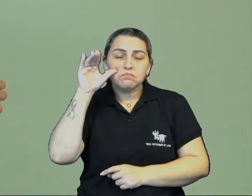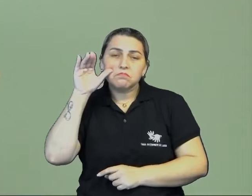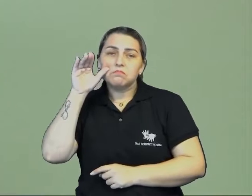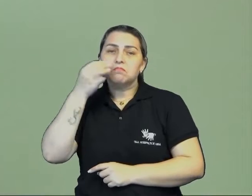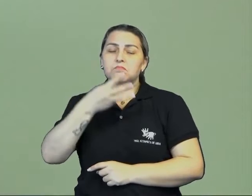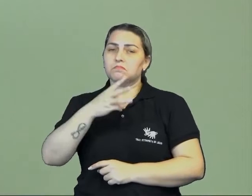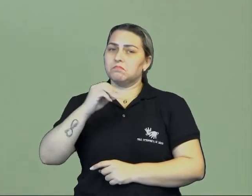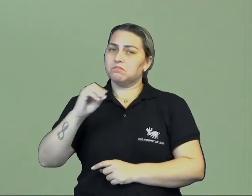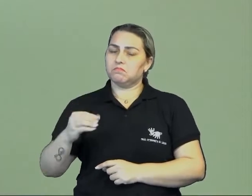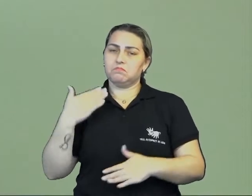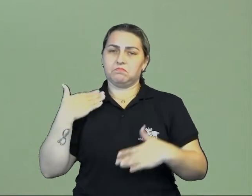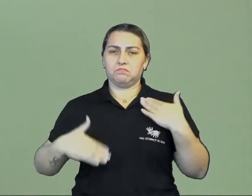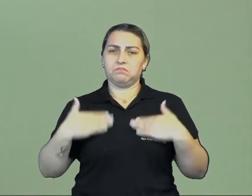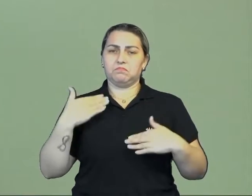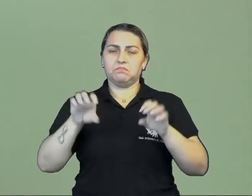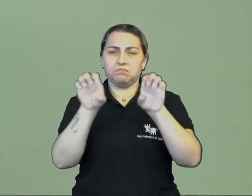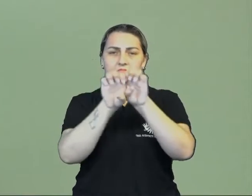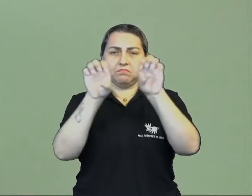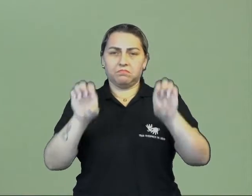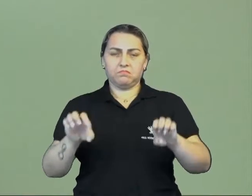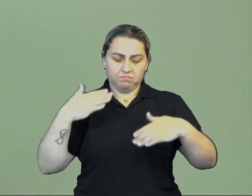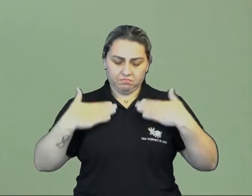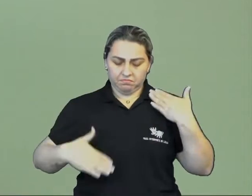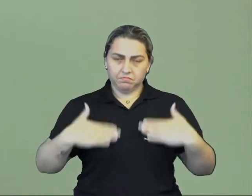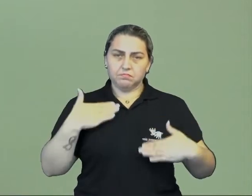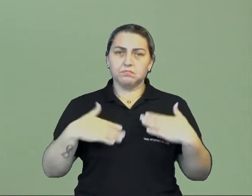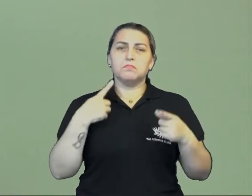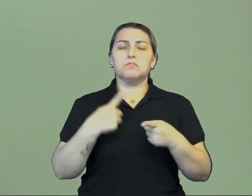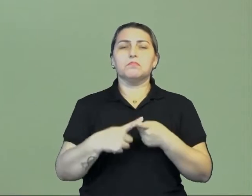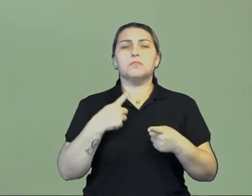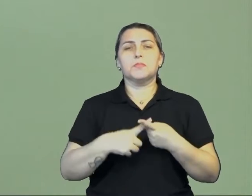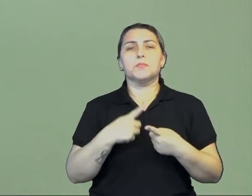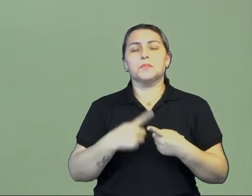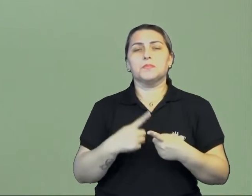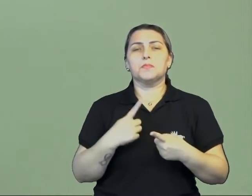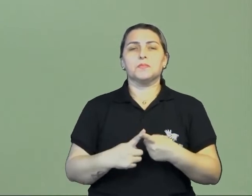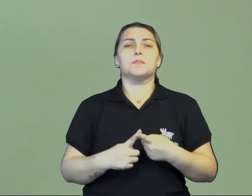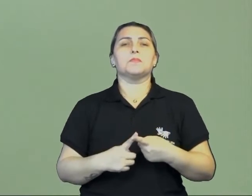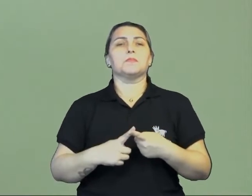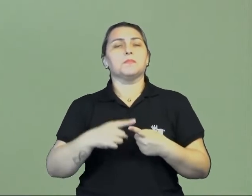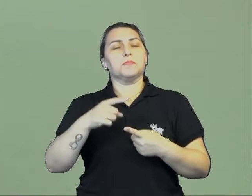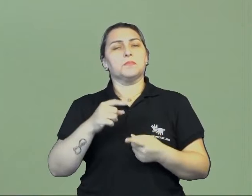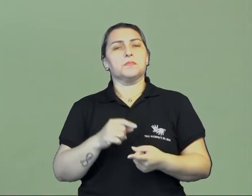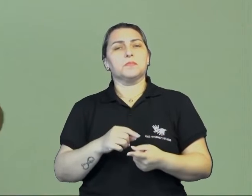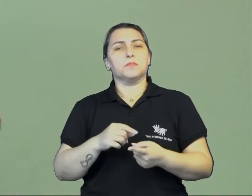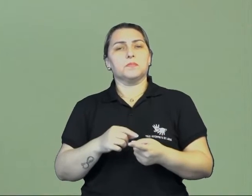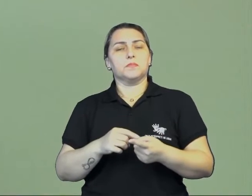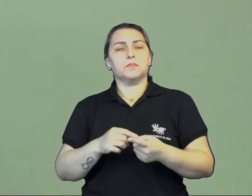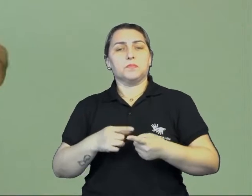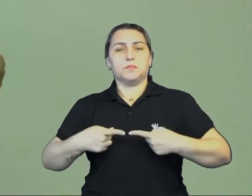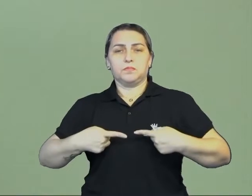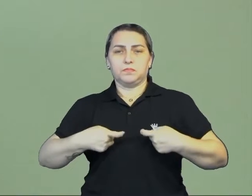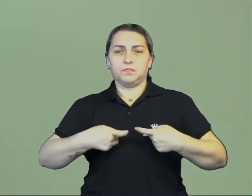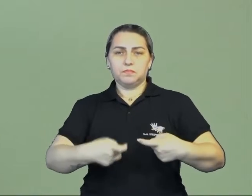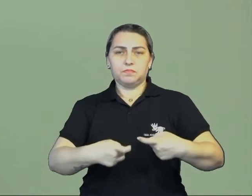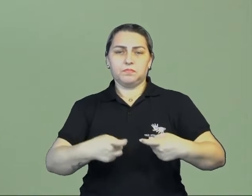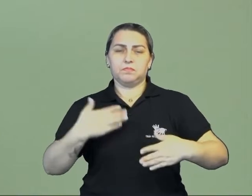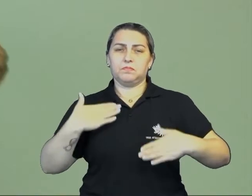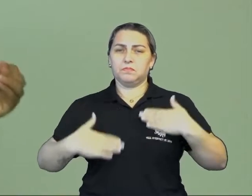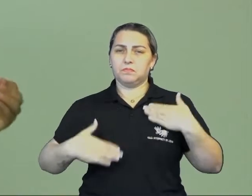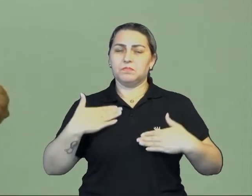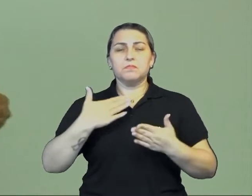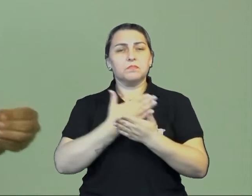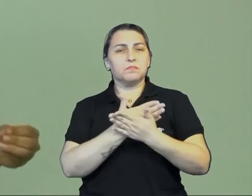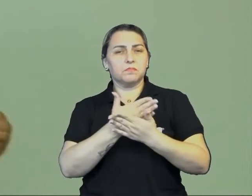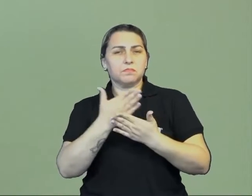Imagine aqueles corpos, a estrutura corporal, porque eles eram moldados para combate. Então, o corpo lá